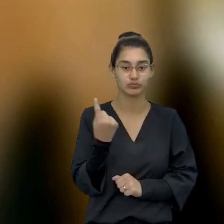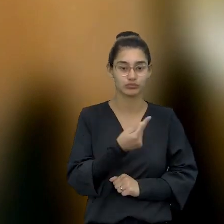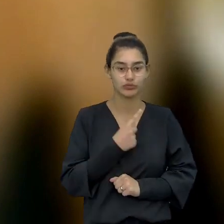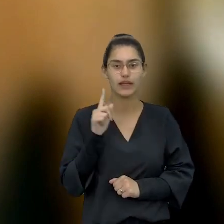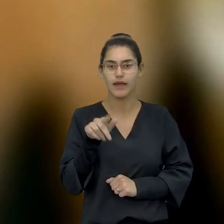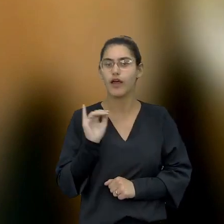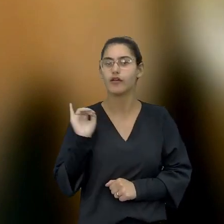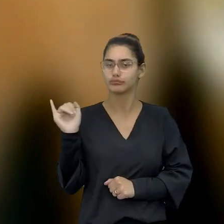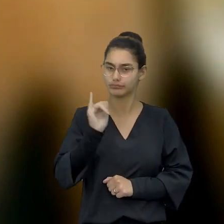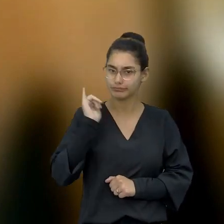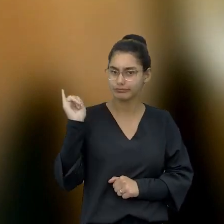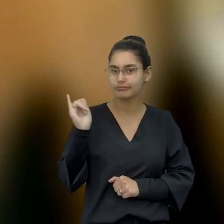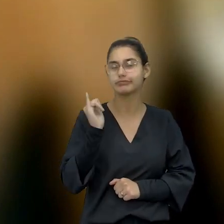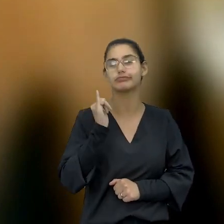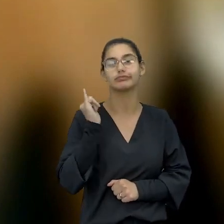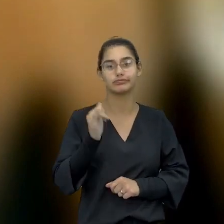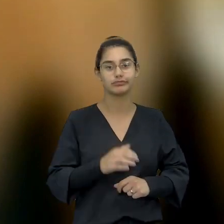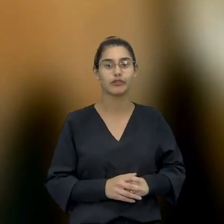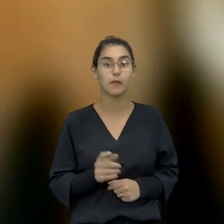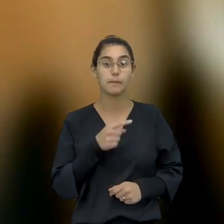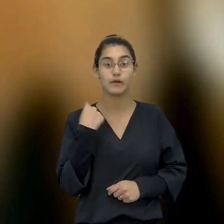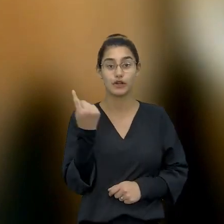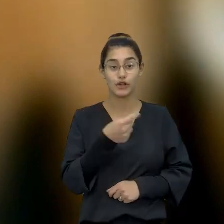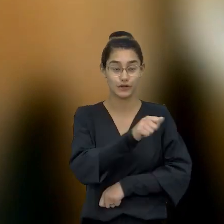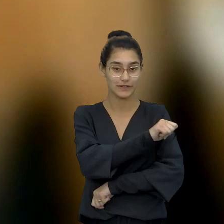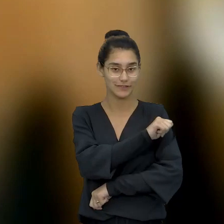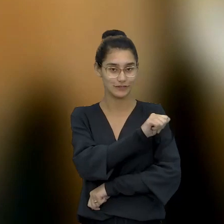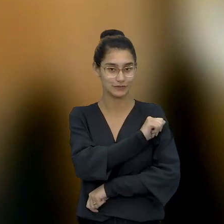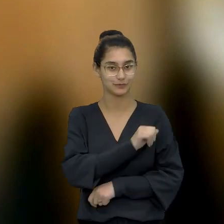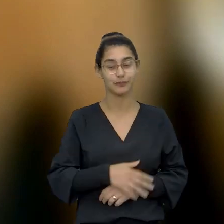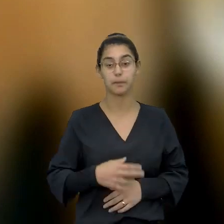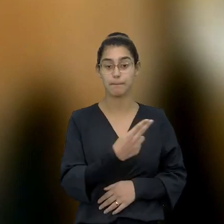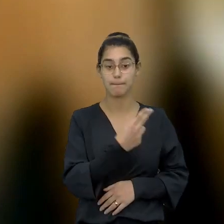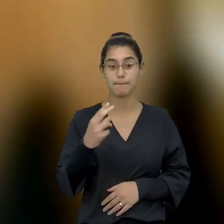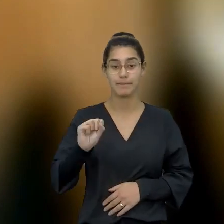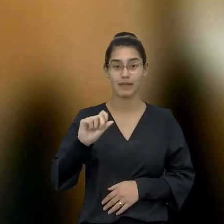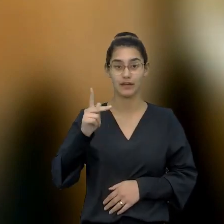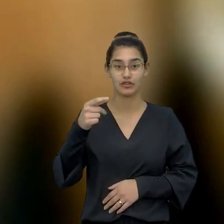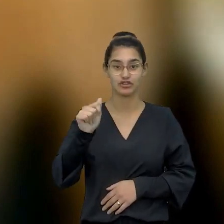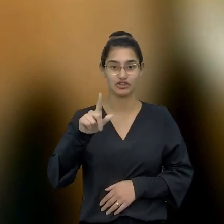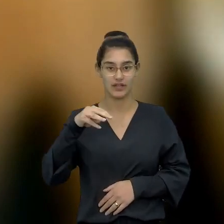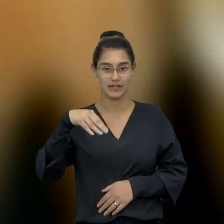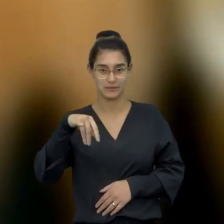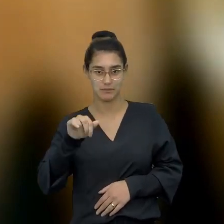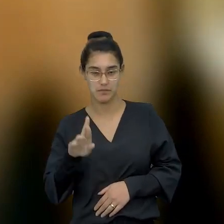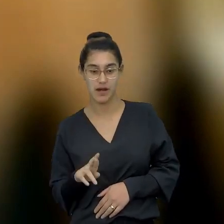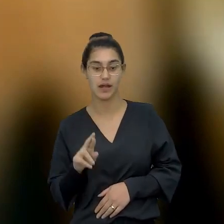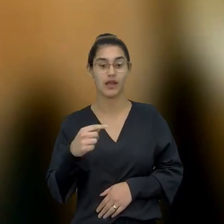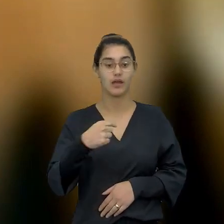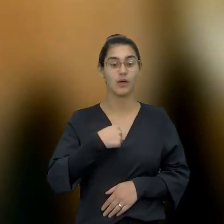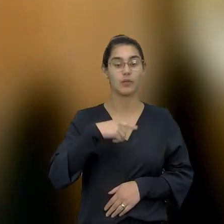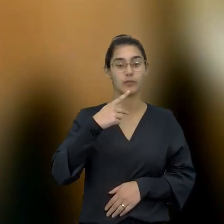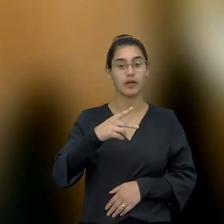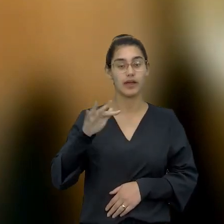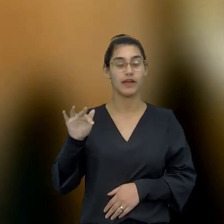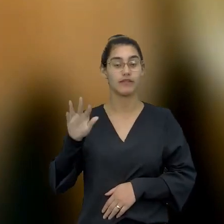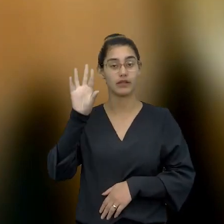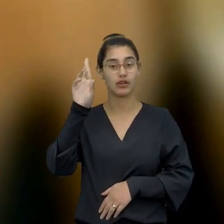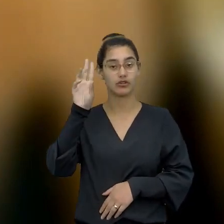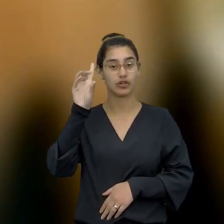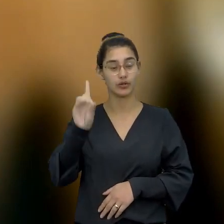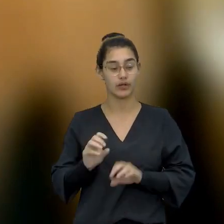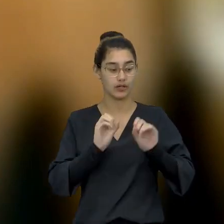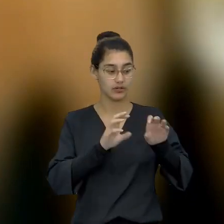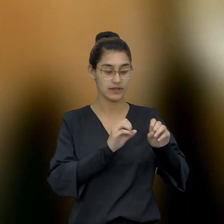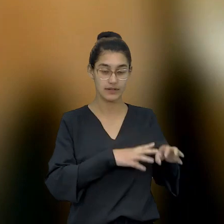de fundamental importância para os nossos alunos. Meu nome é Shalimar Máximo, eu estou como PEC na Diretoria de